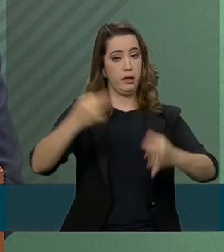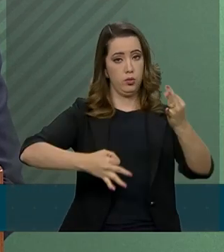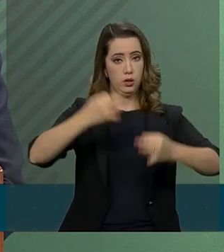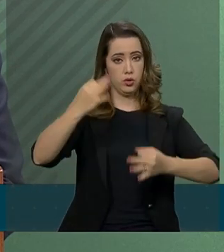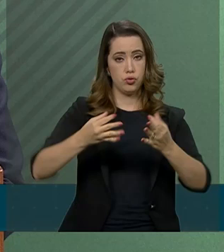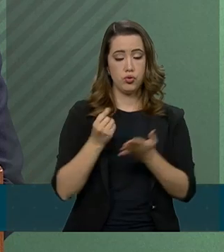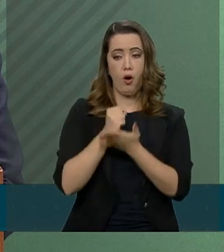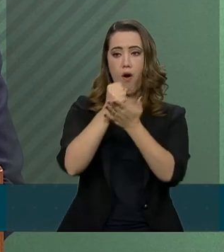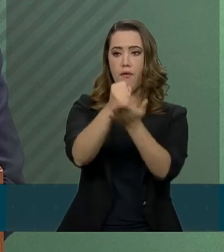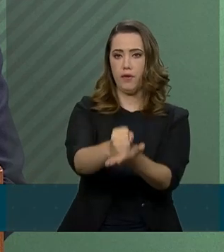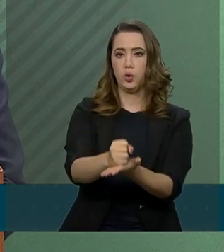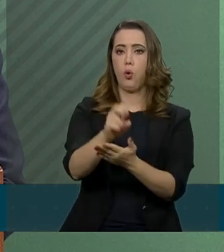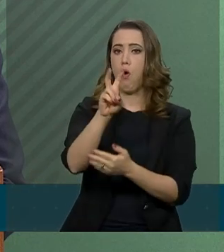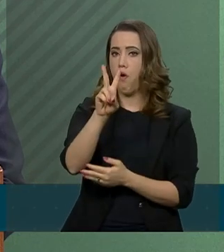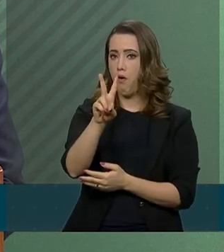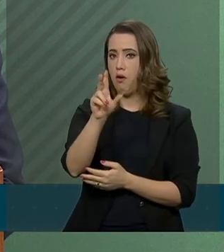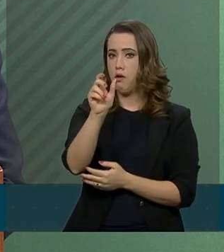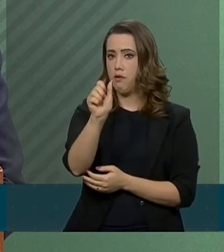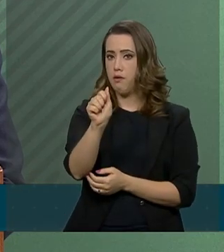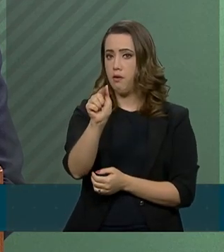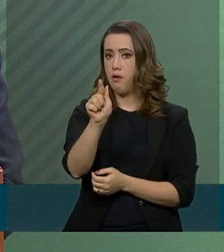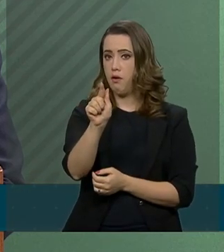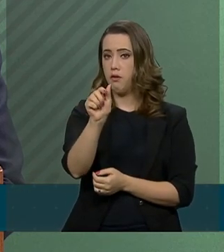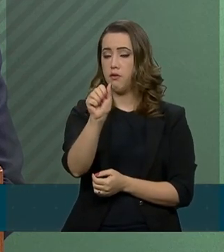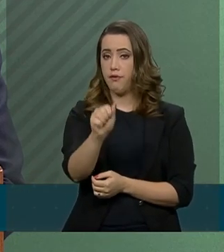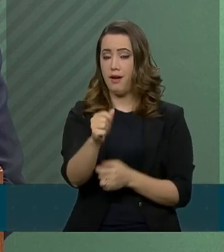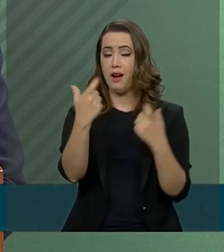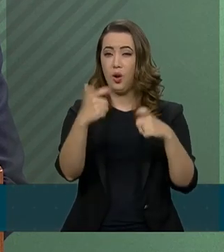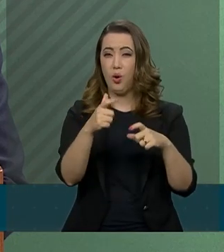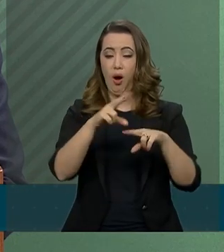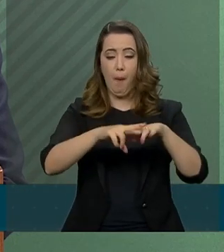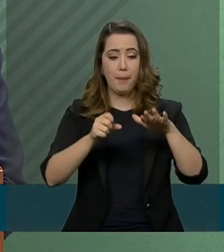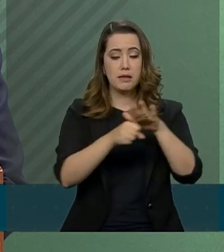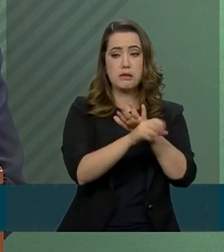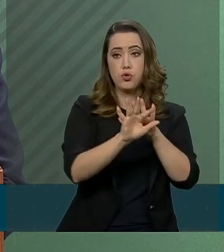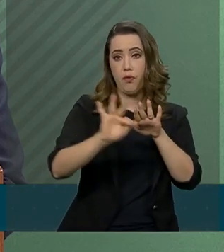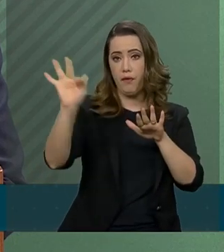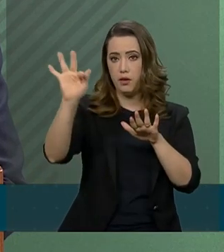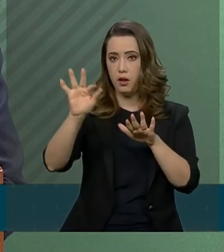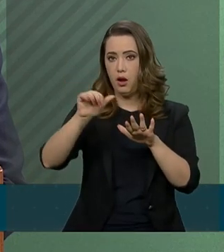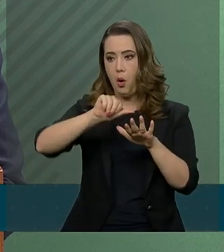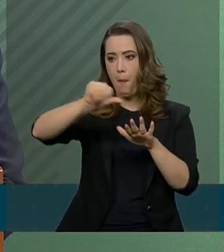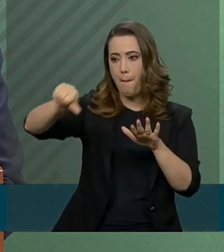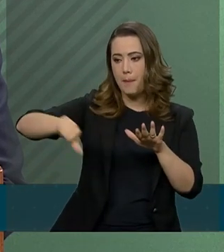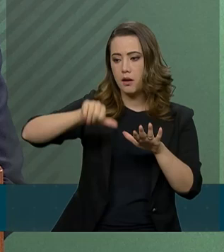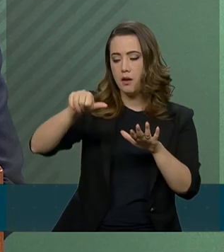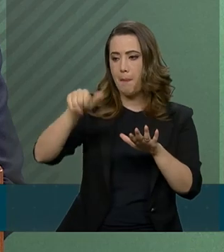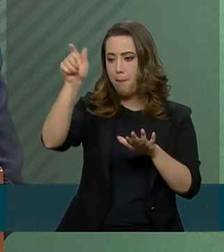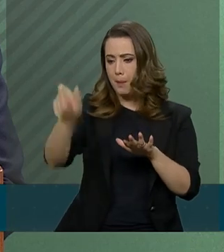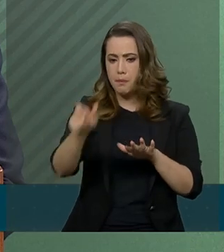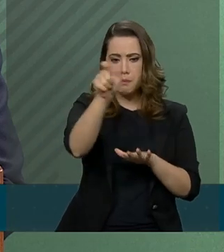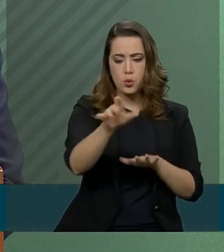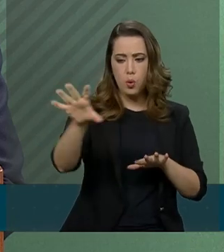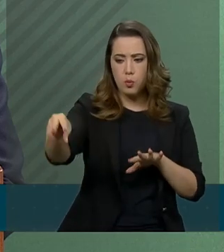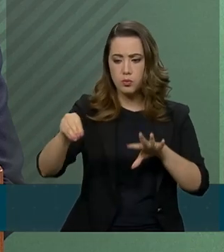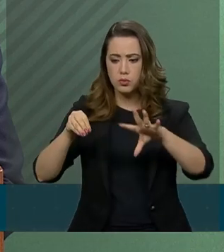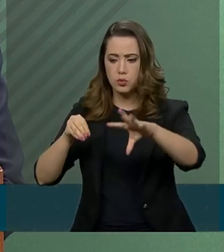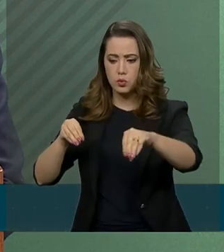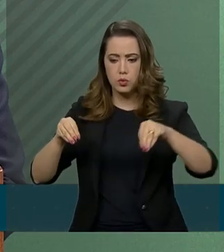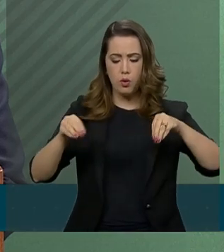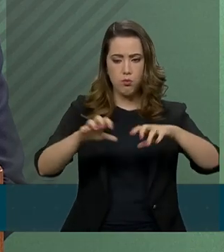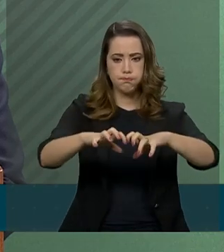disponibilizou vagas no sistema penitenciário federal para transferência e isolamento das lideranças